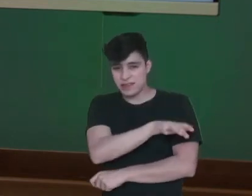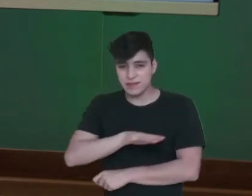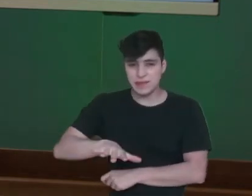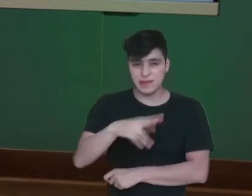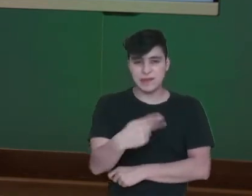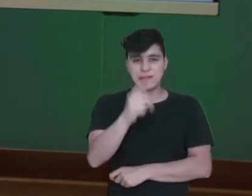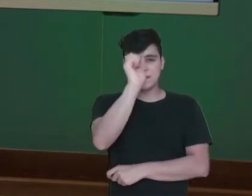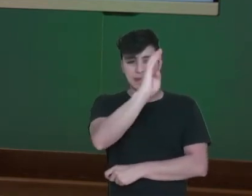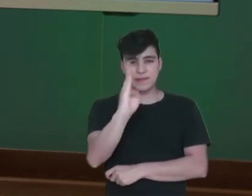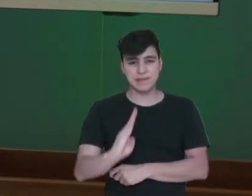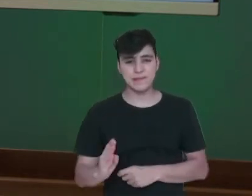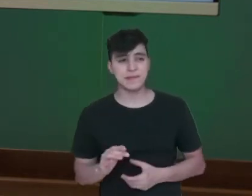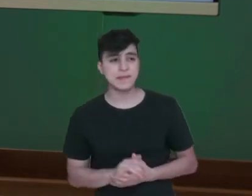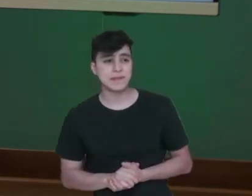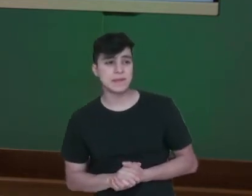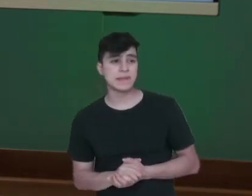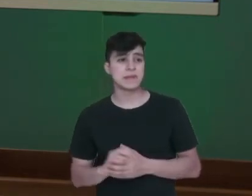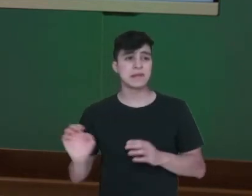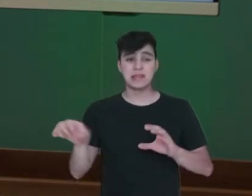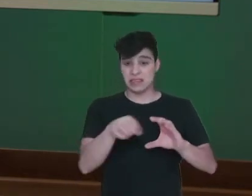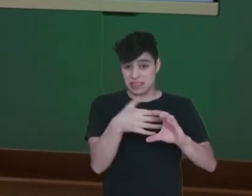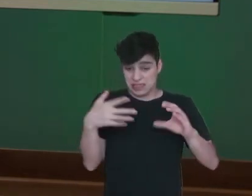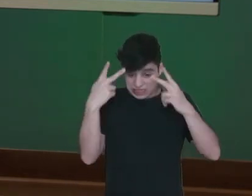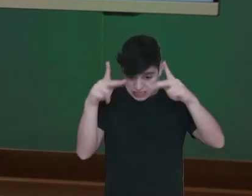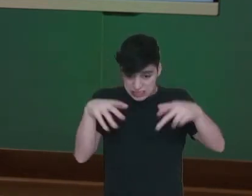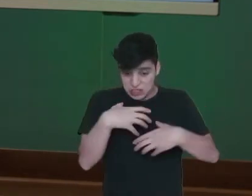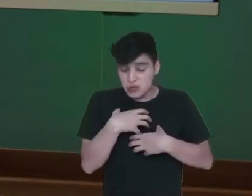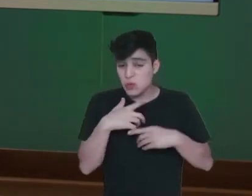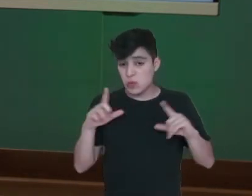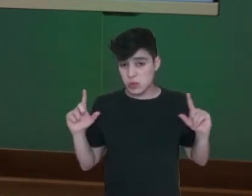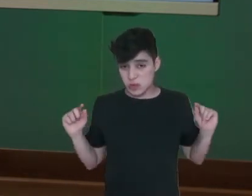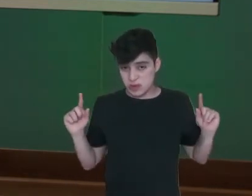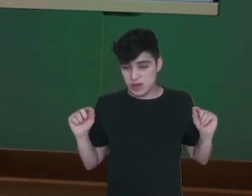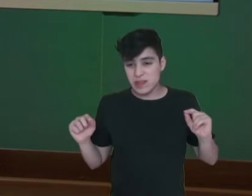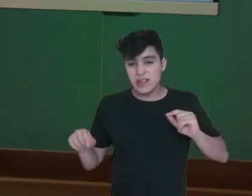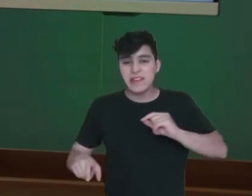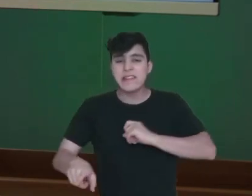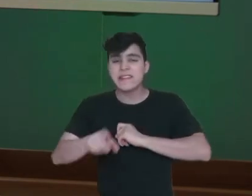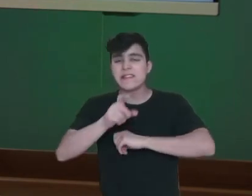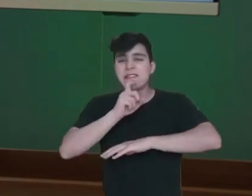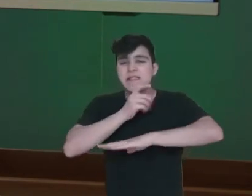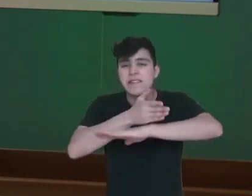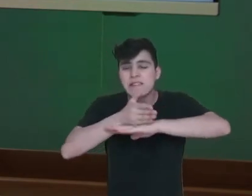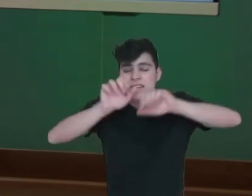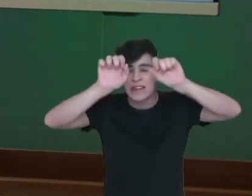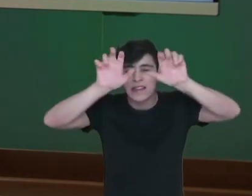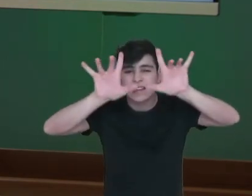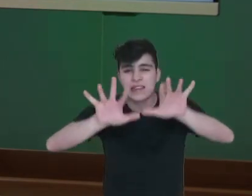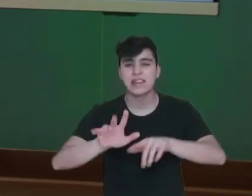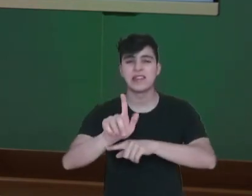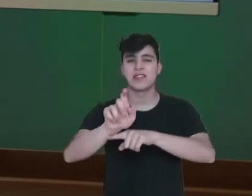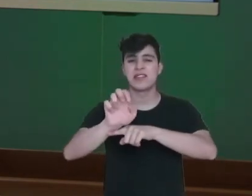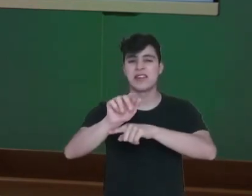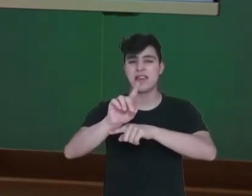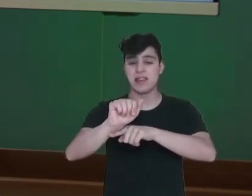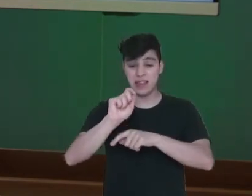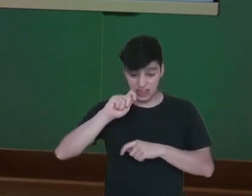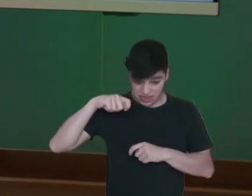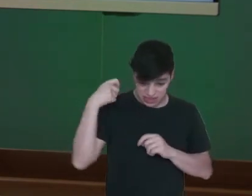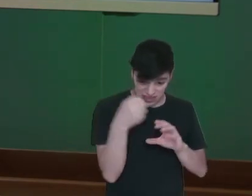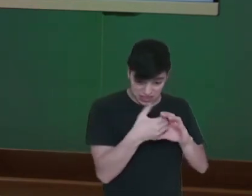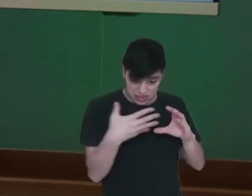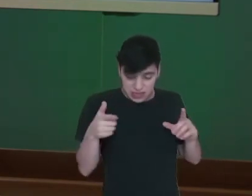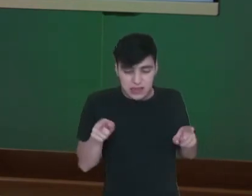Brasil. E uma característica desse clima são as geadas durante o inverno. Então, é